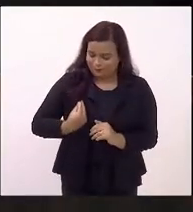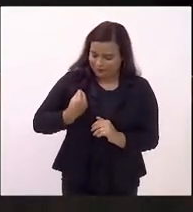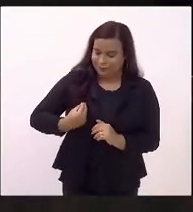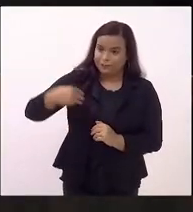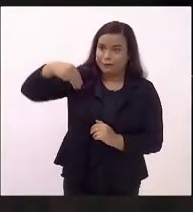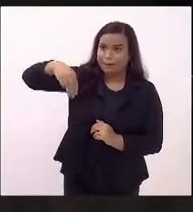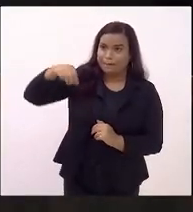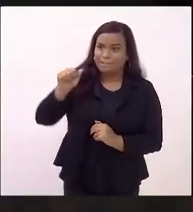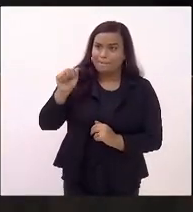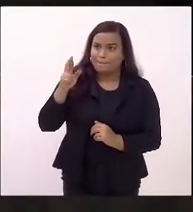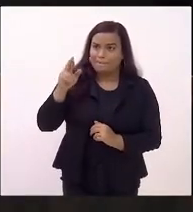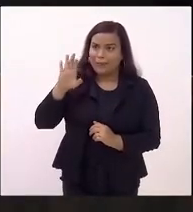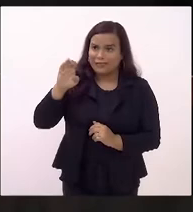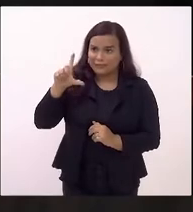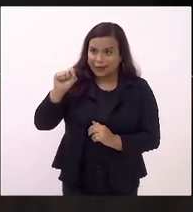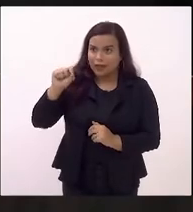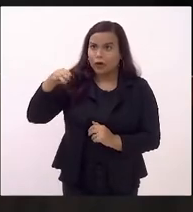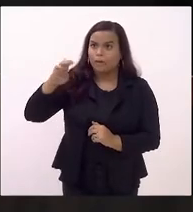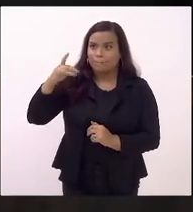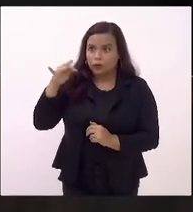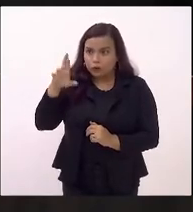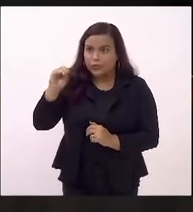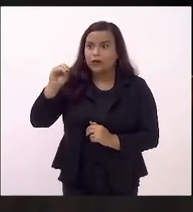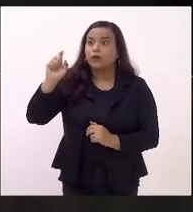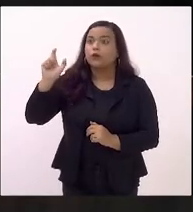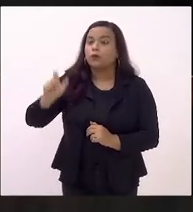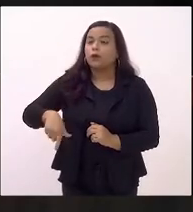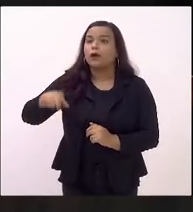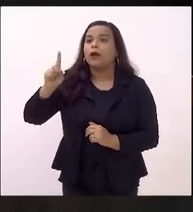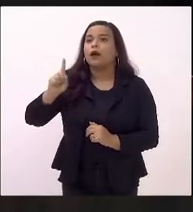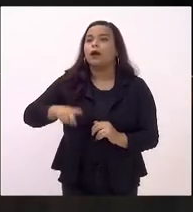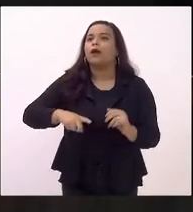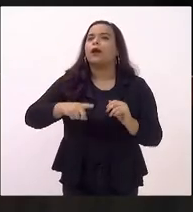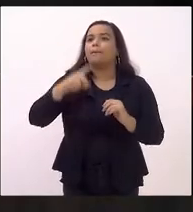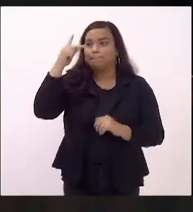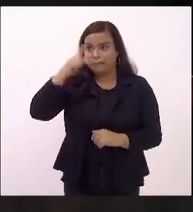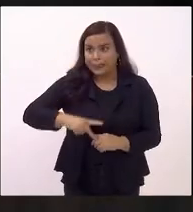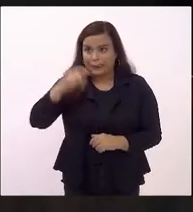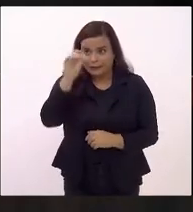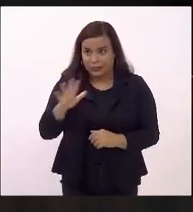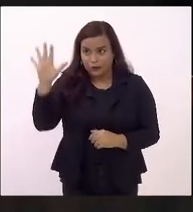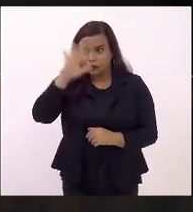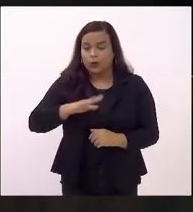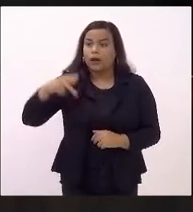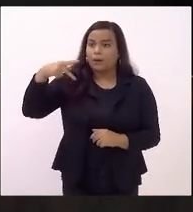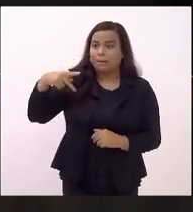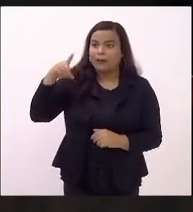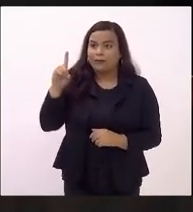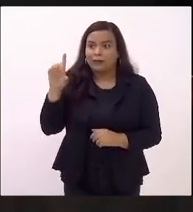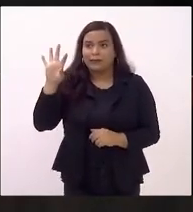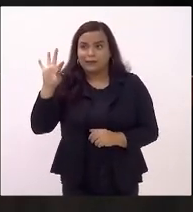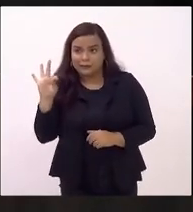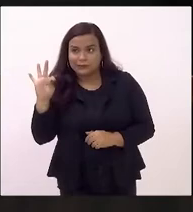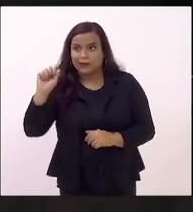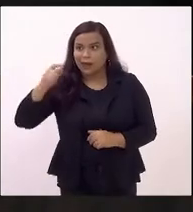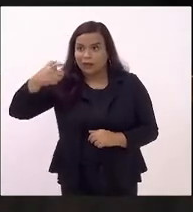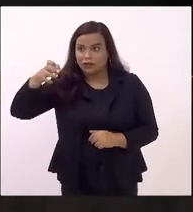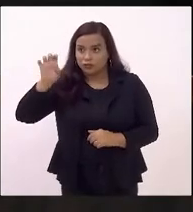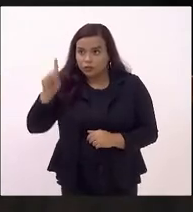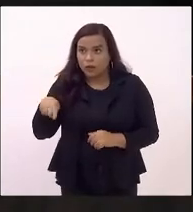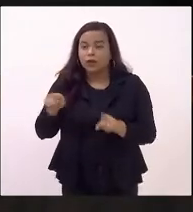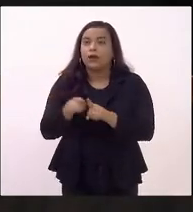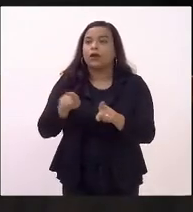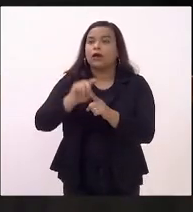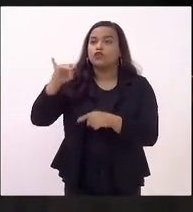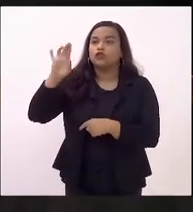Marcelo Monteiro, presidente nacional do PDT Axé, de Juliana Carvalho, de Marcelo Mangueira, diretor de eventos